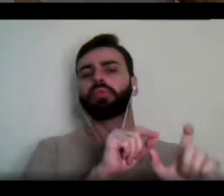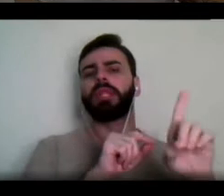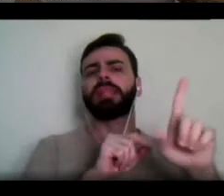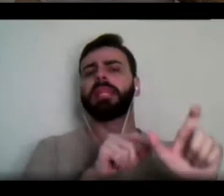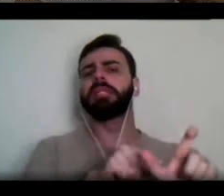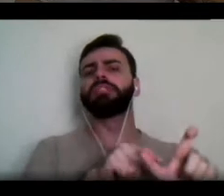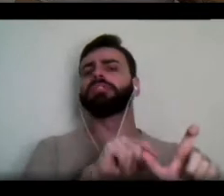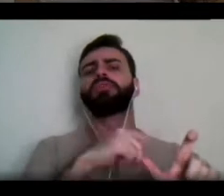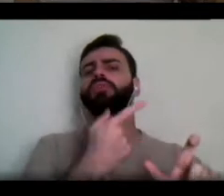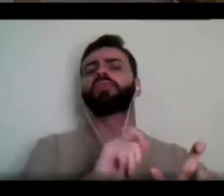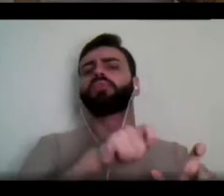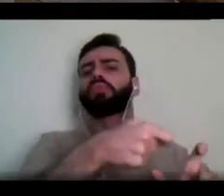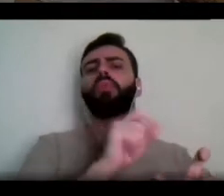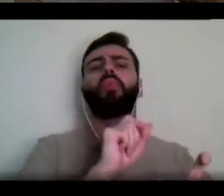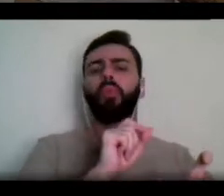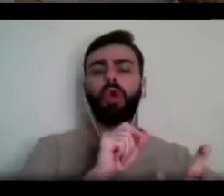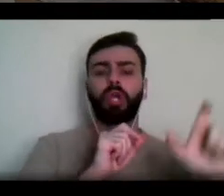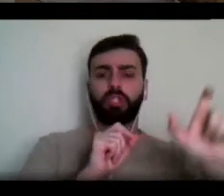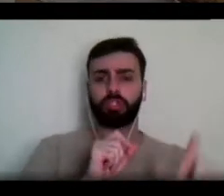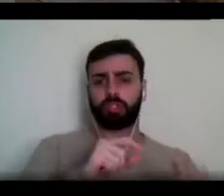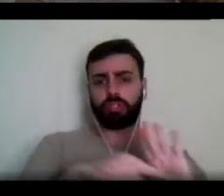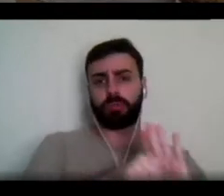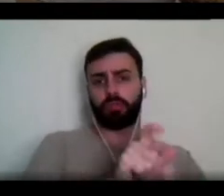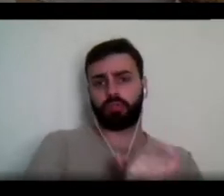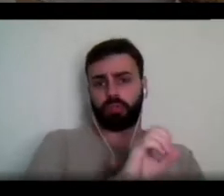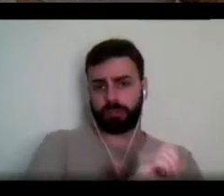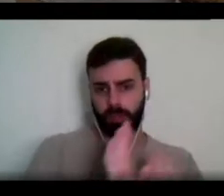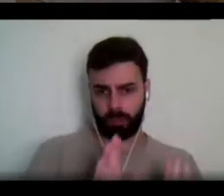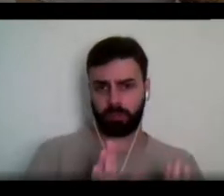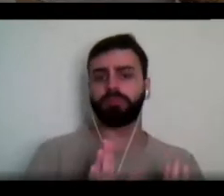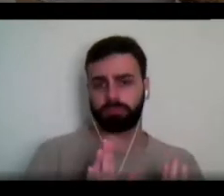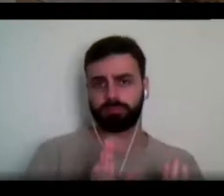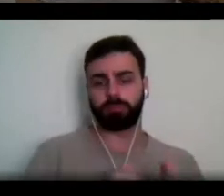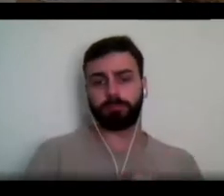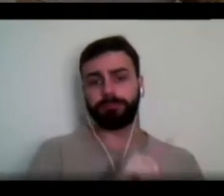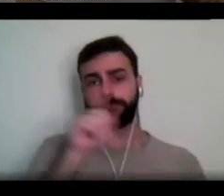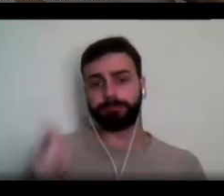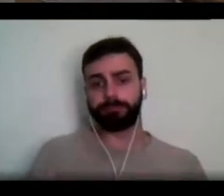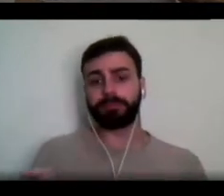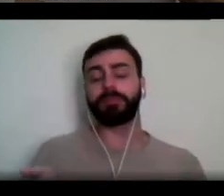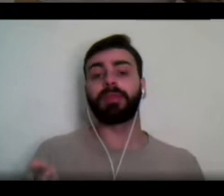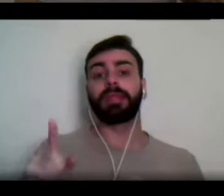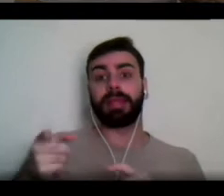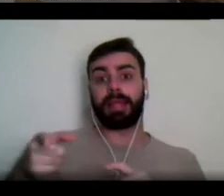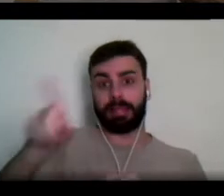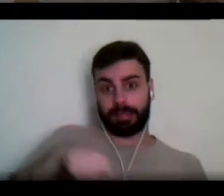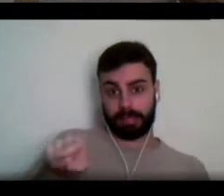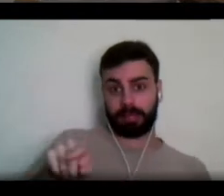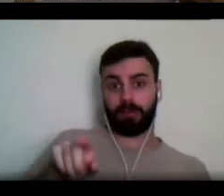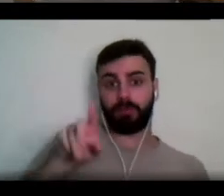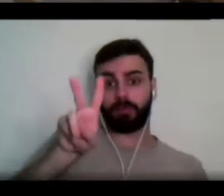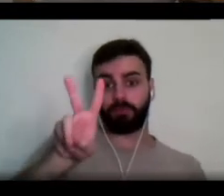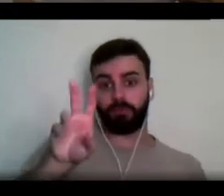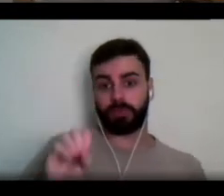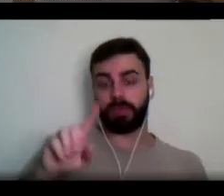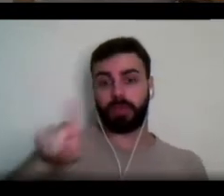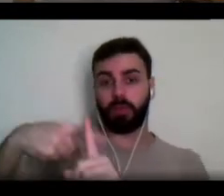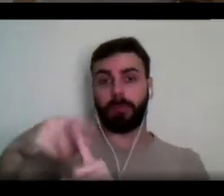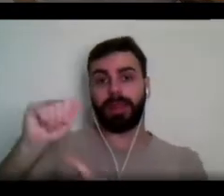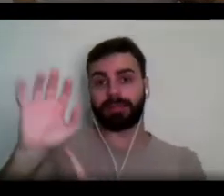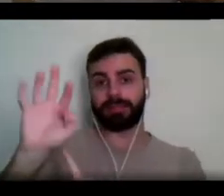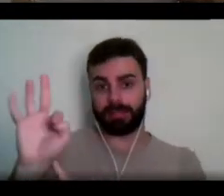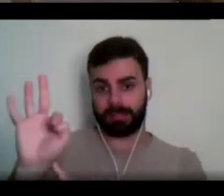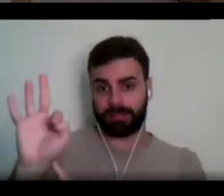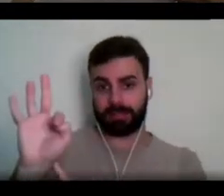o integral de um dx? É simplesmente um x menos x0, né? E o que é a integral disso